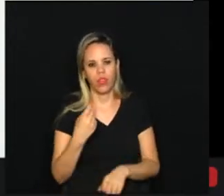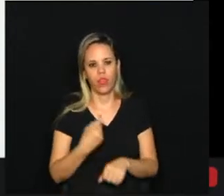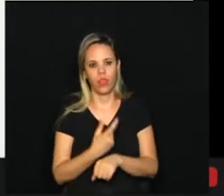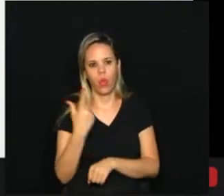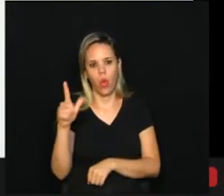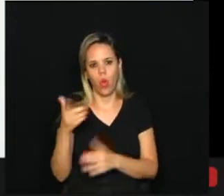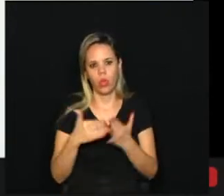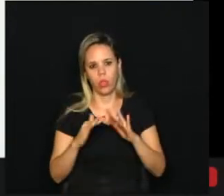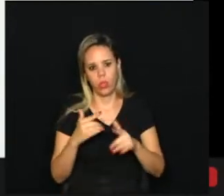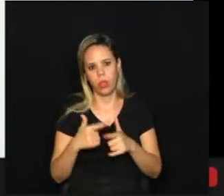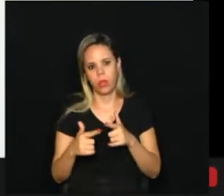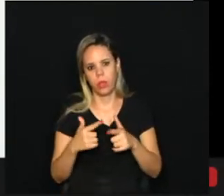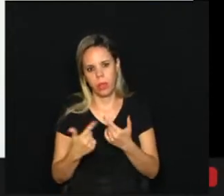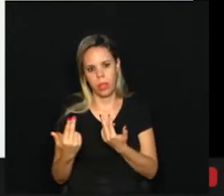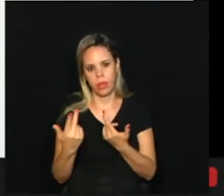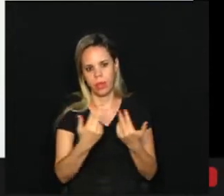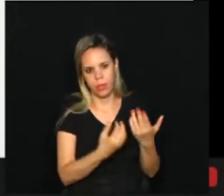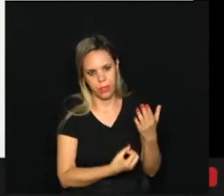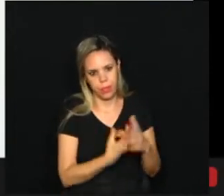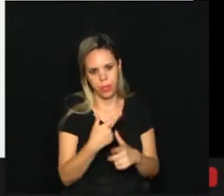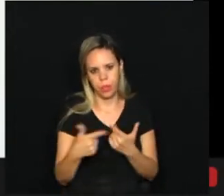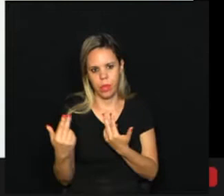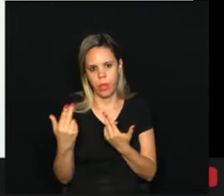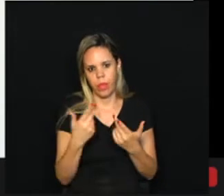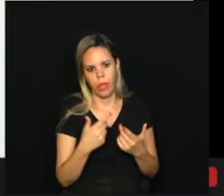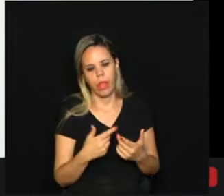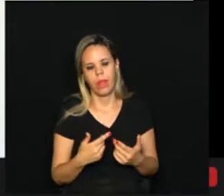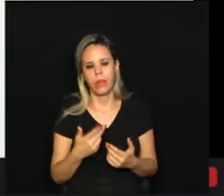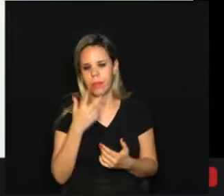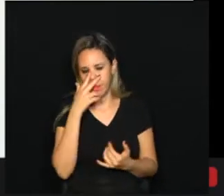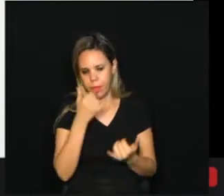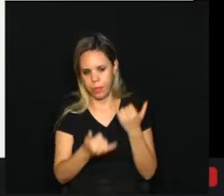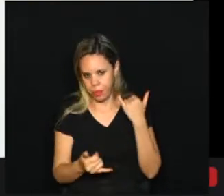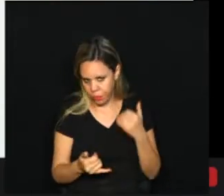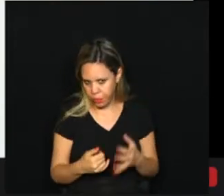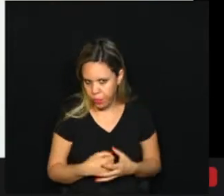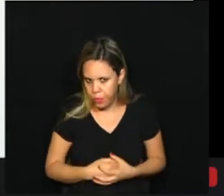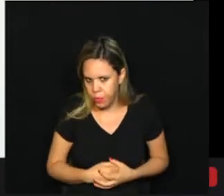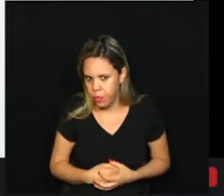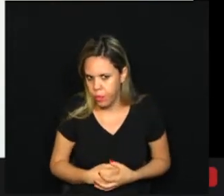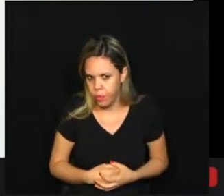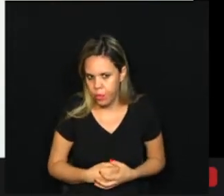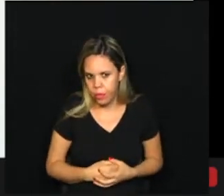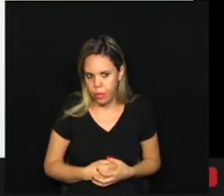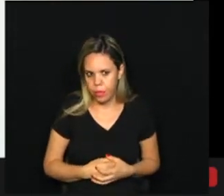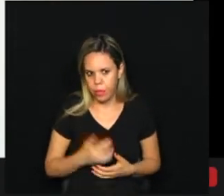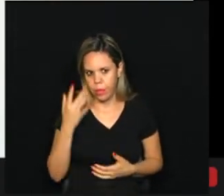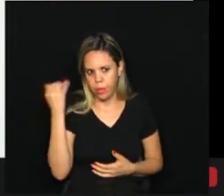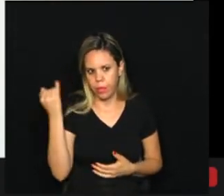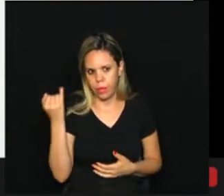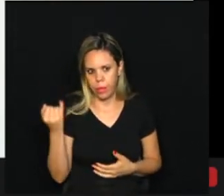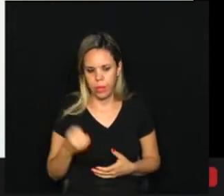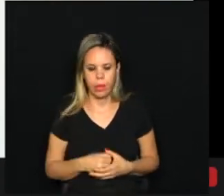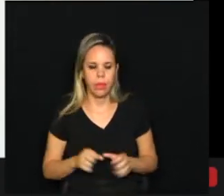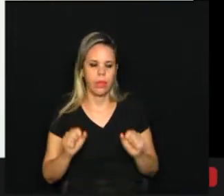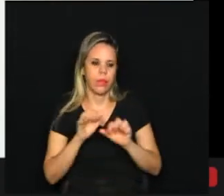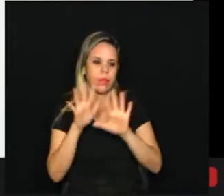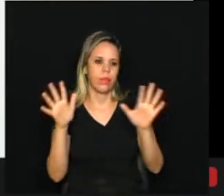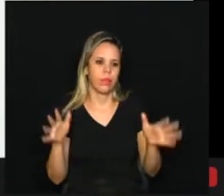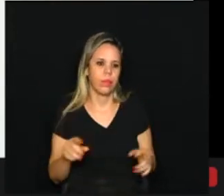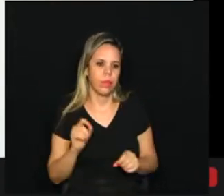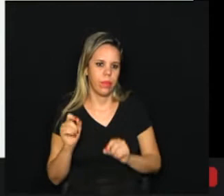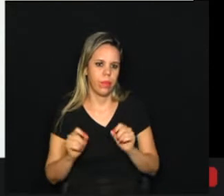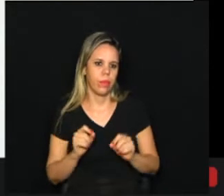outras escolas também já aconteceu problemas parecidos. Então, eu acho importante deixar claro